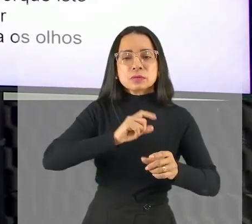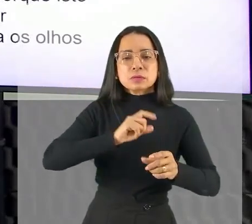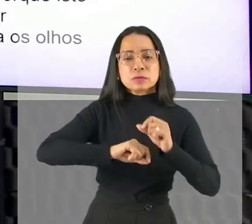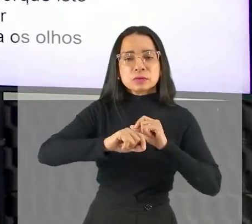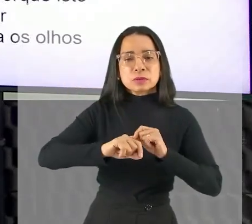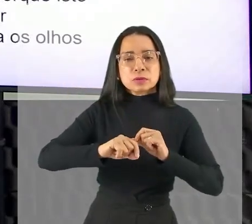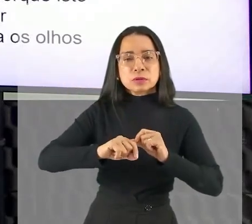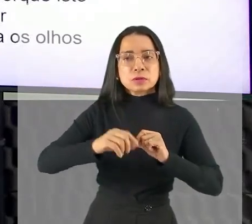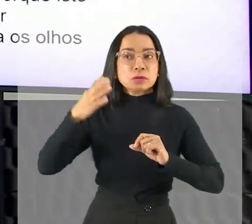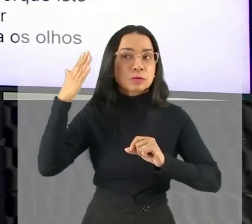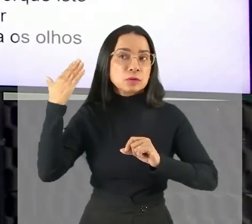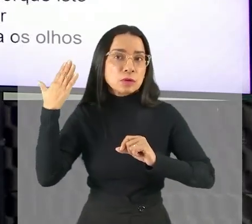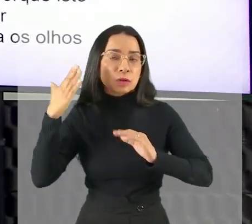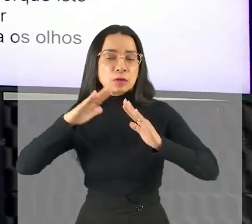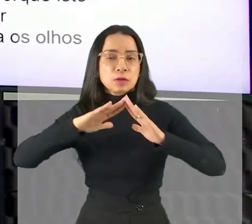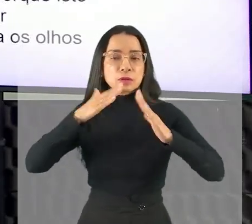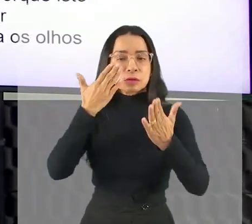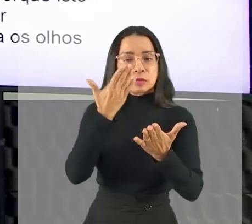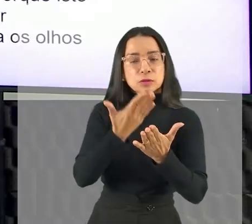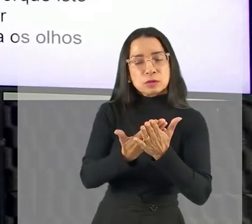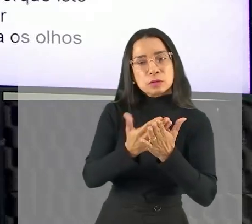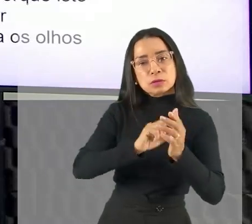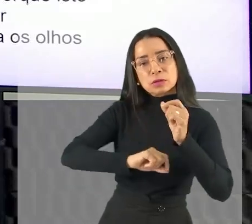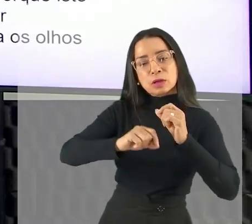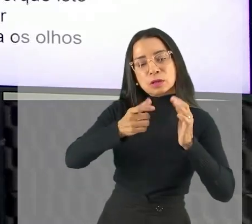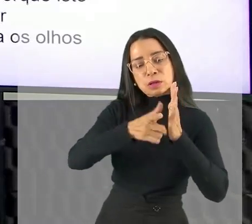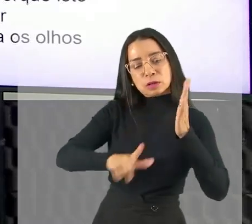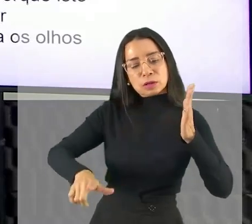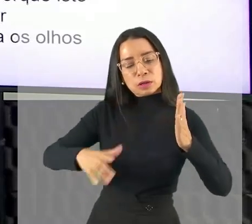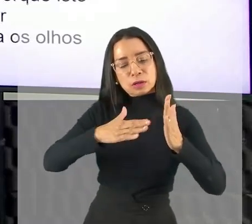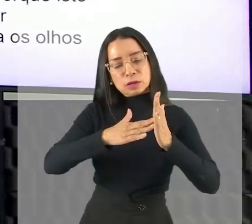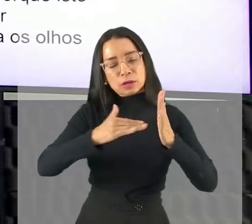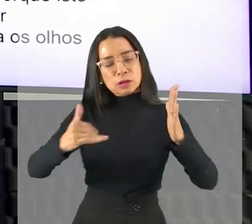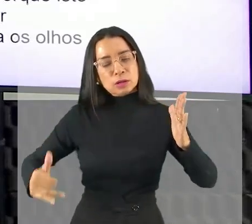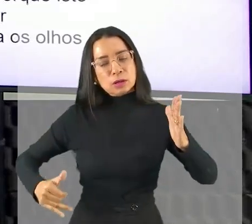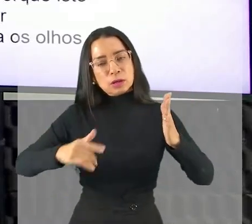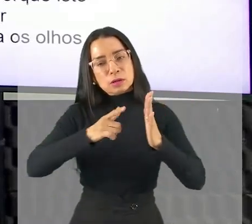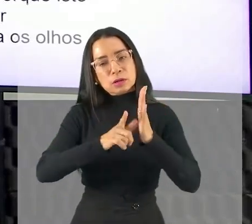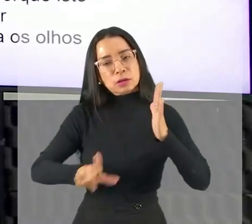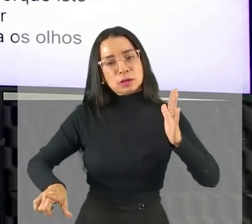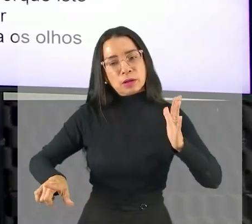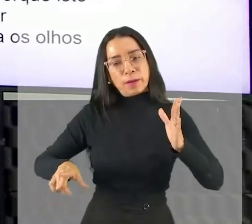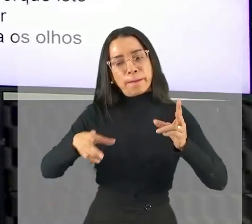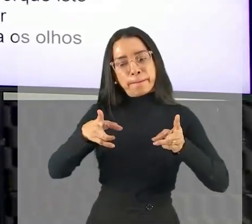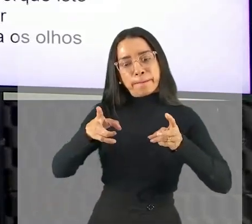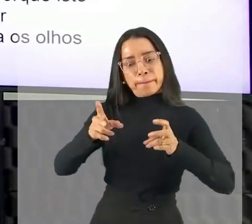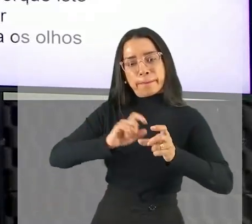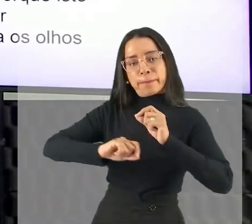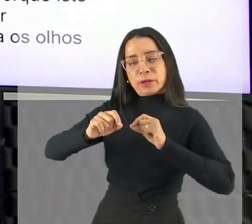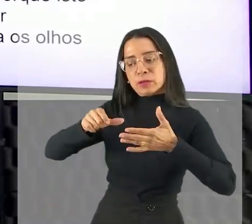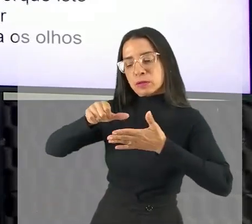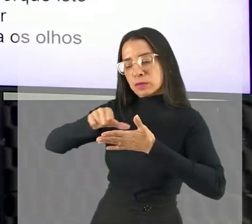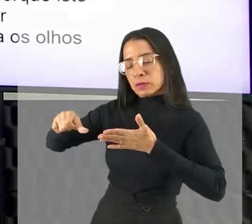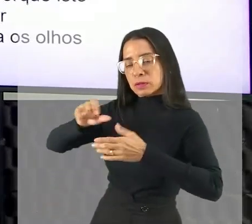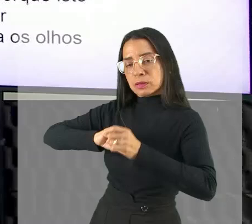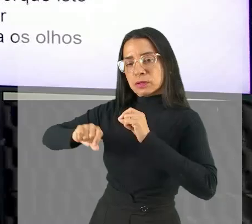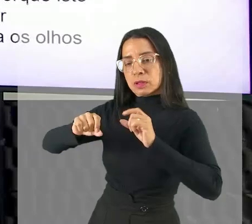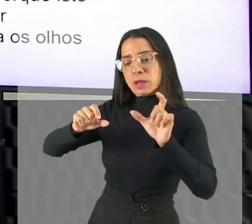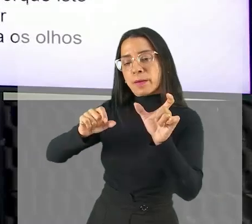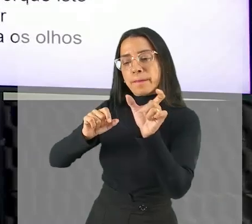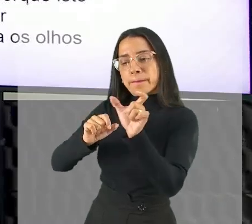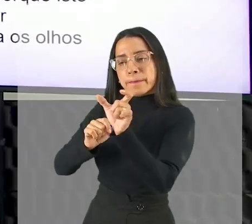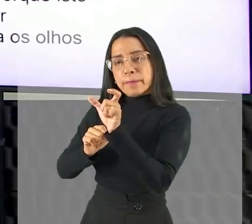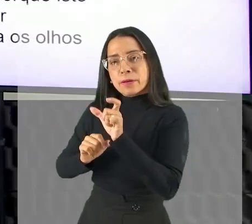escola literária, naquela estética literária. Então a gente tem que ficar prestando atenção nessas pistas que o texto vai soltando para a gente poder fazer a associação